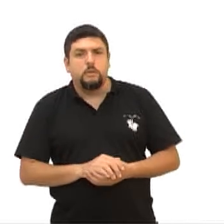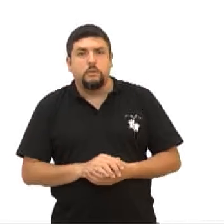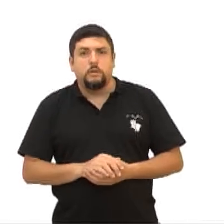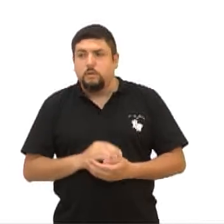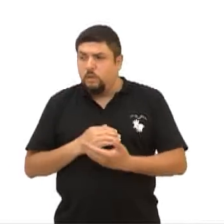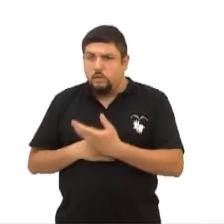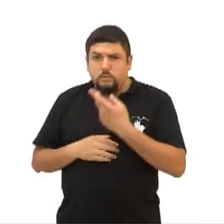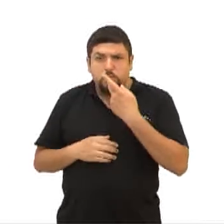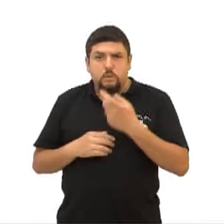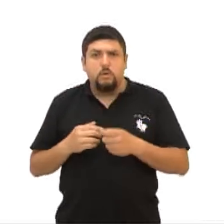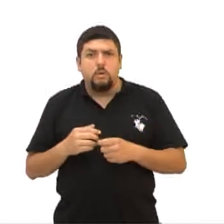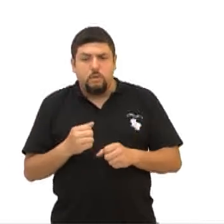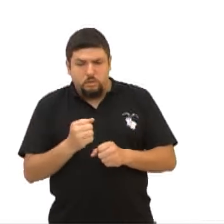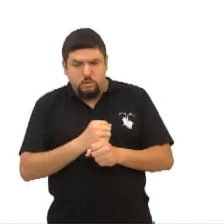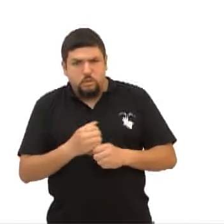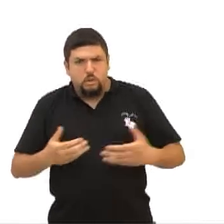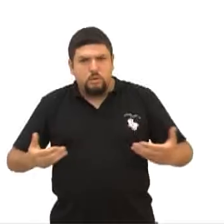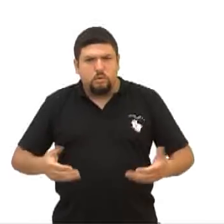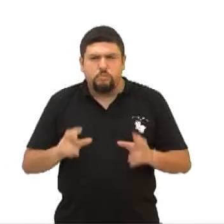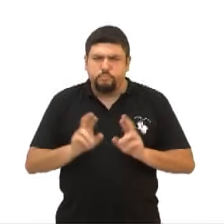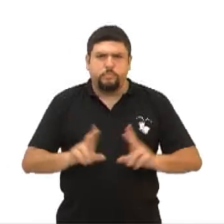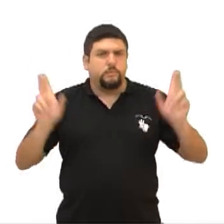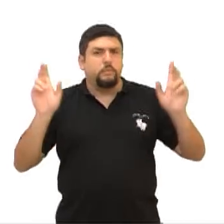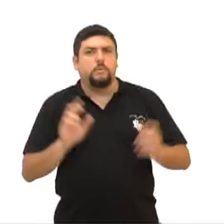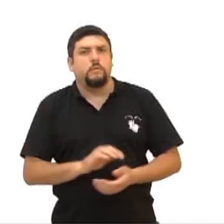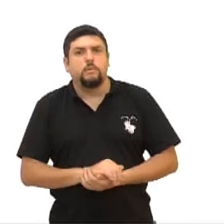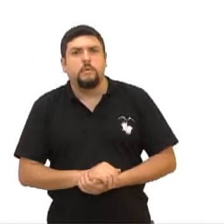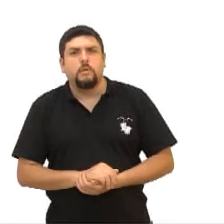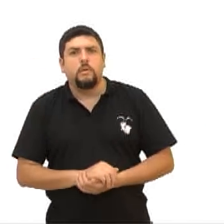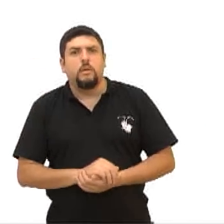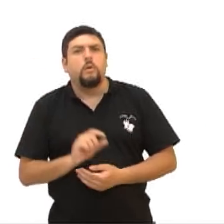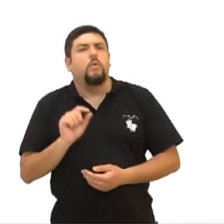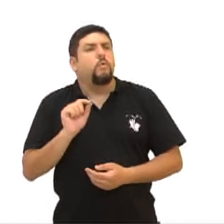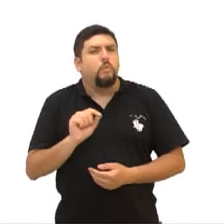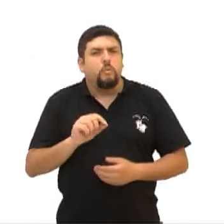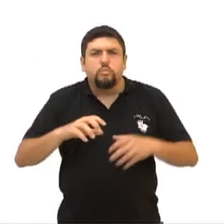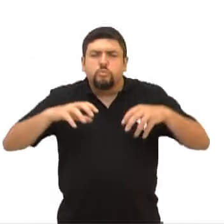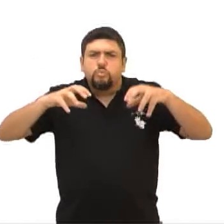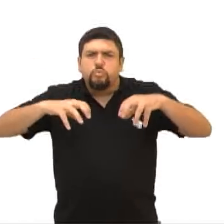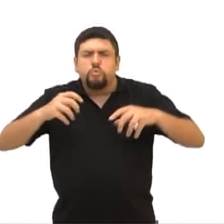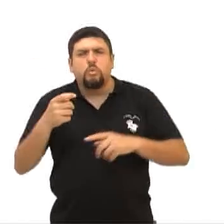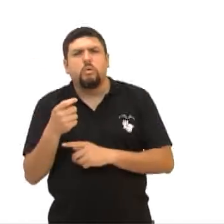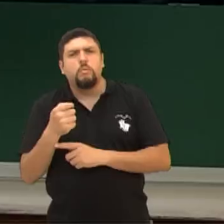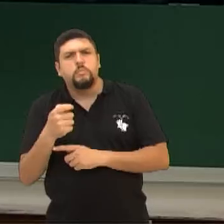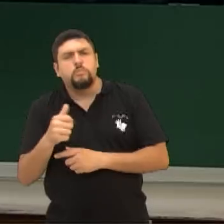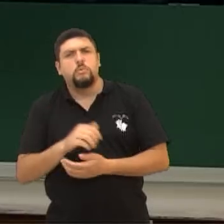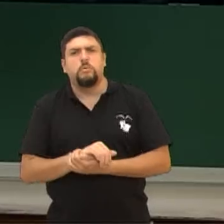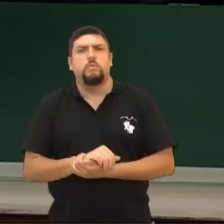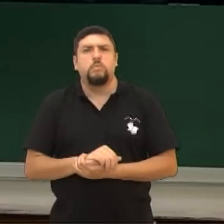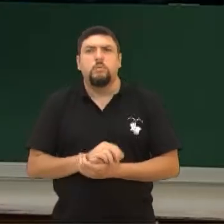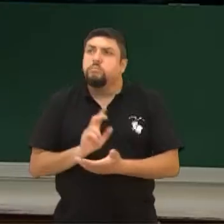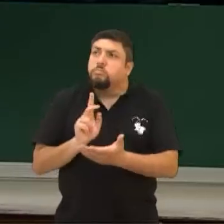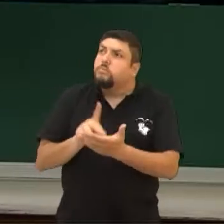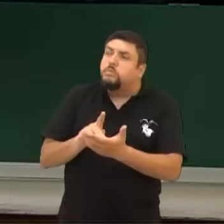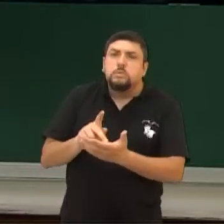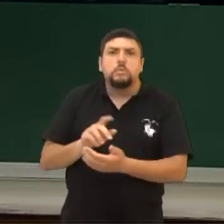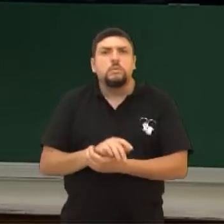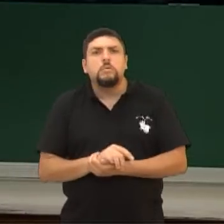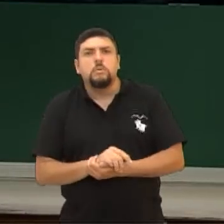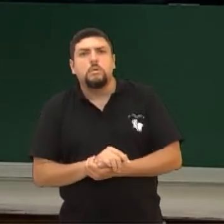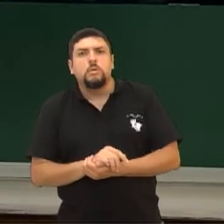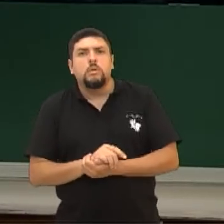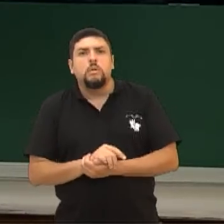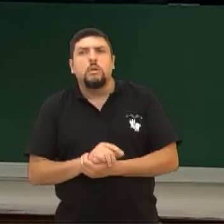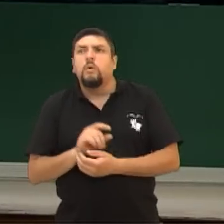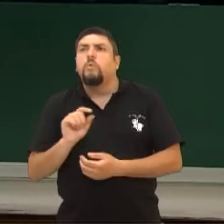o ano passado, ou esse ano está sendo diferente, com baixa precipitação, poucas chuvas, E esse é um dos